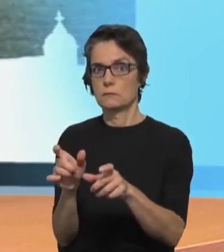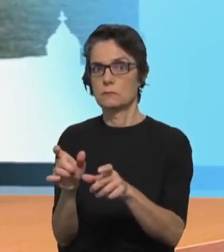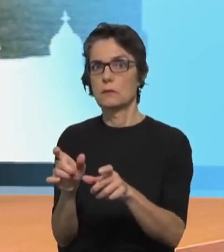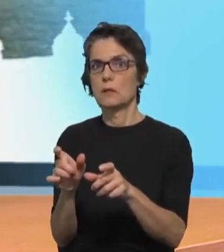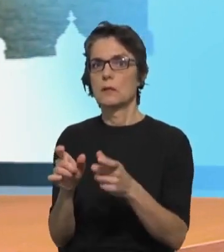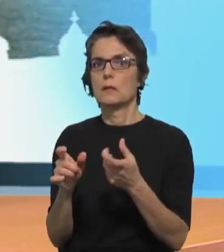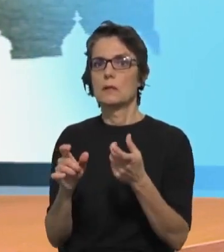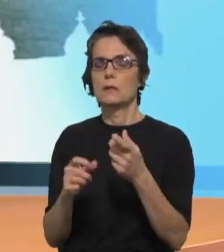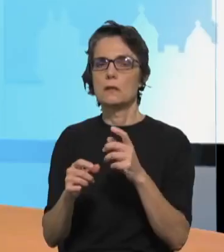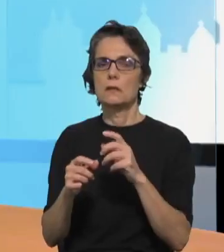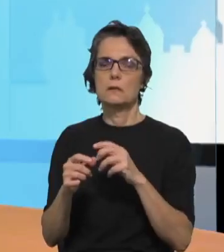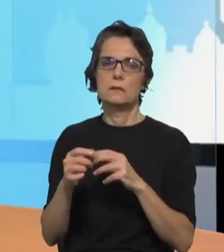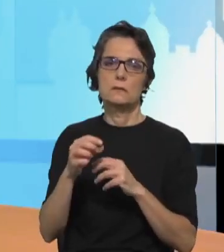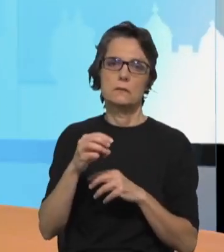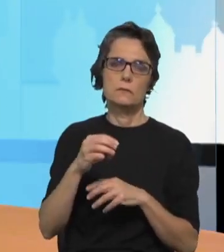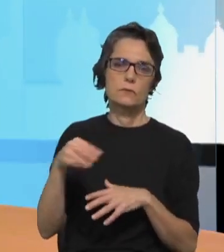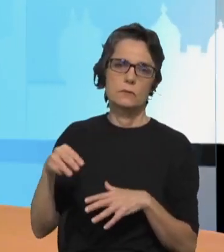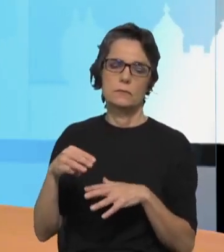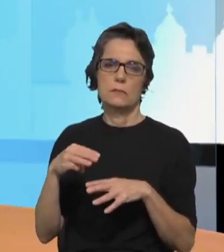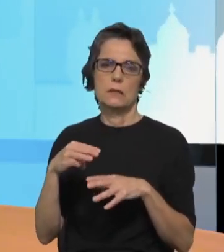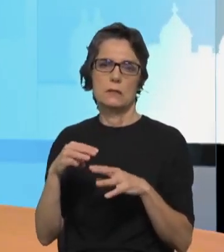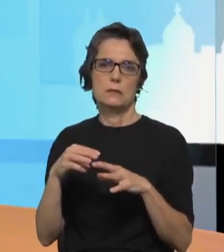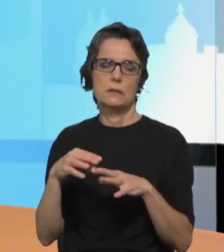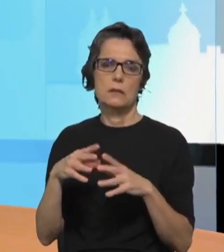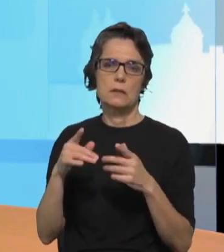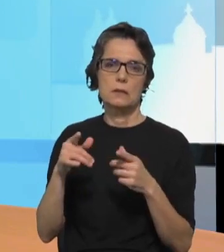Rádio Renascença. E a Rádio Renascença tem, de facto, depois um papel